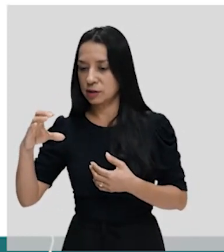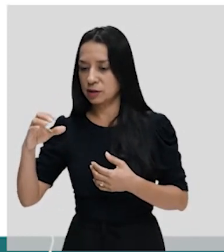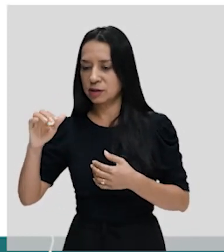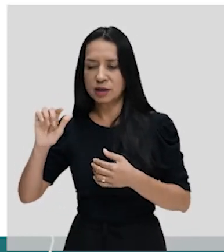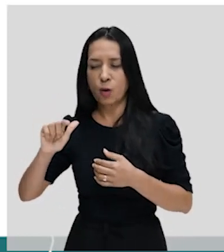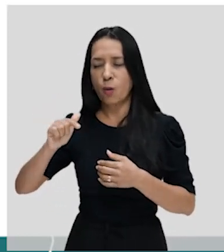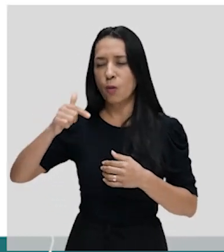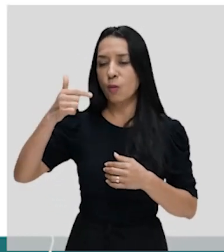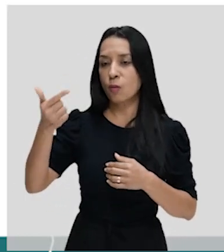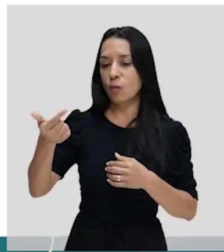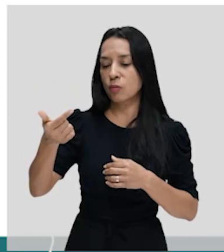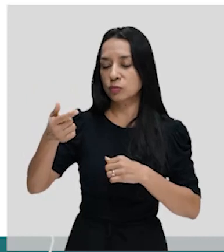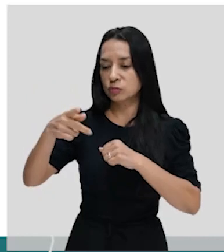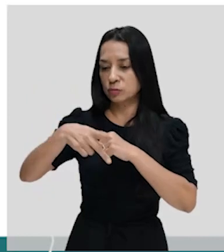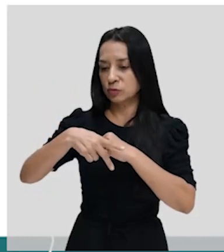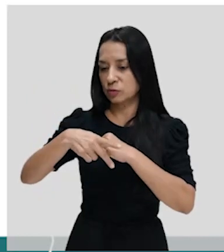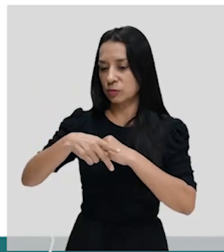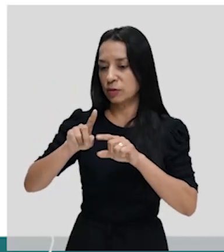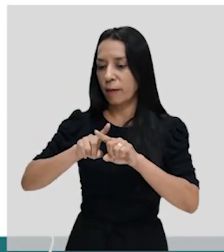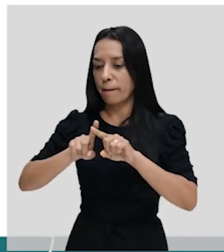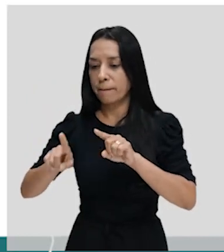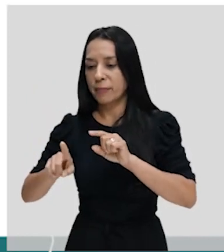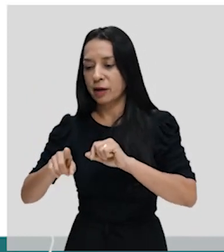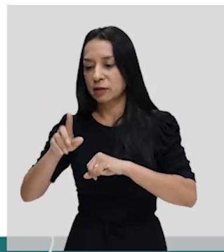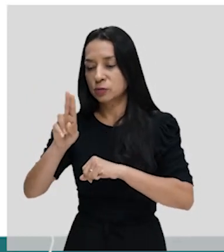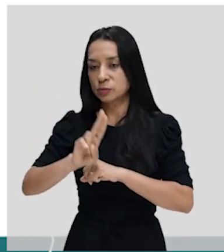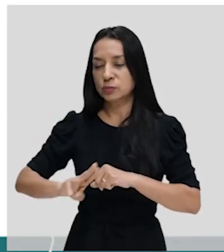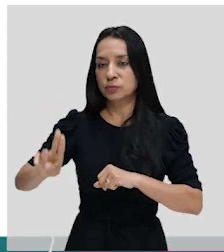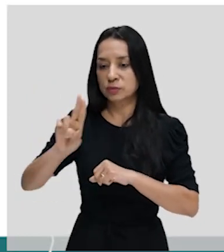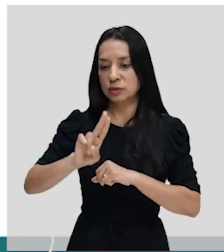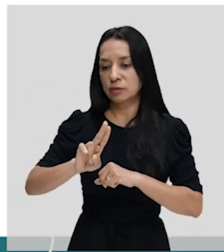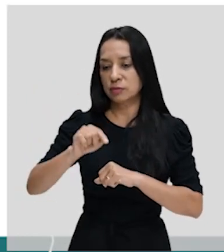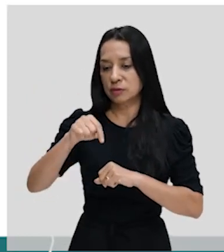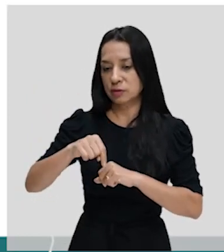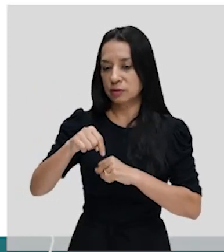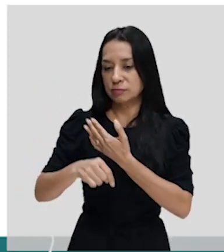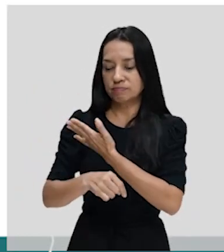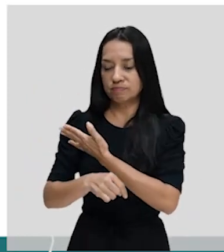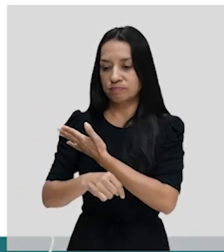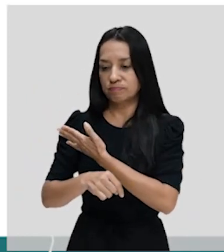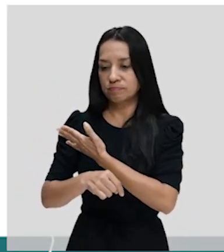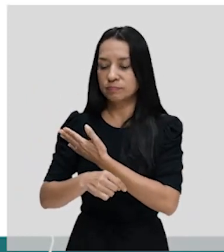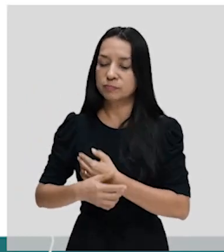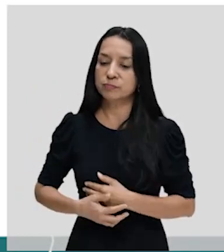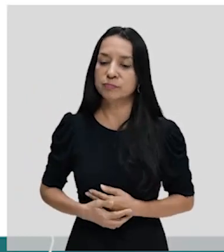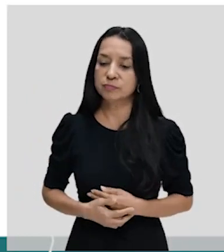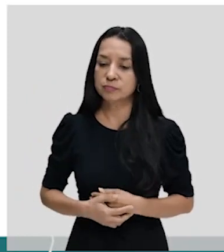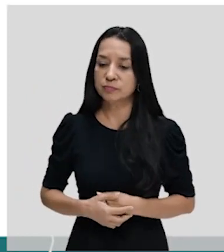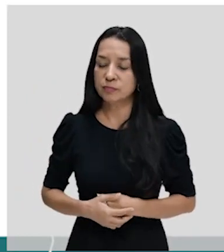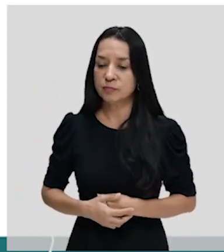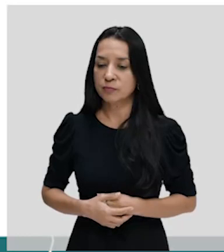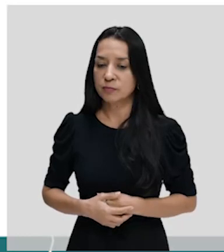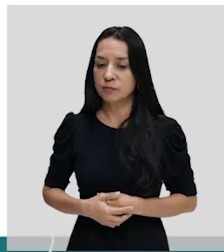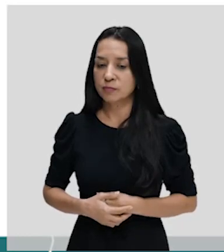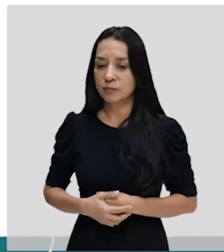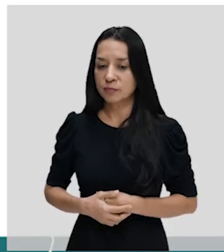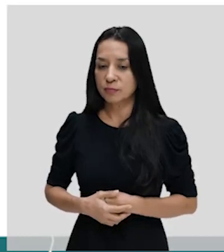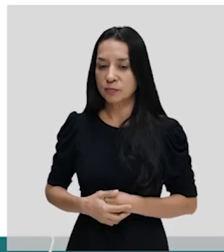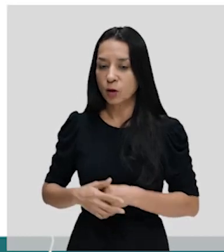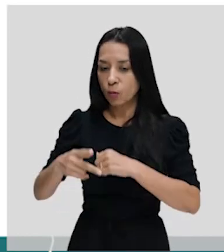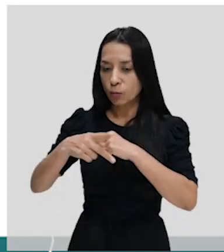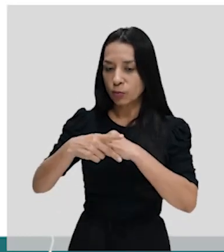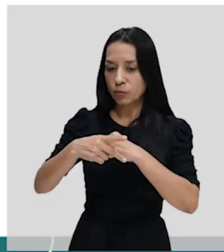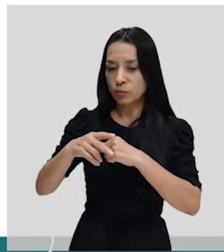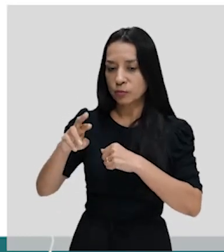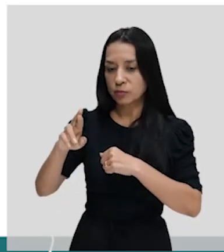de outros. Porém, os que mais são utilizados é o que a gente coloca aqui, tá? Então, os pronomes reflexivos